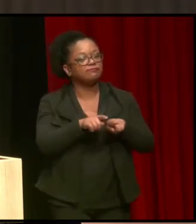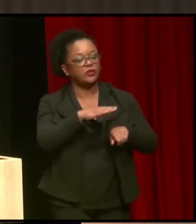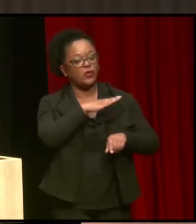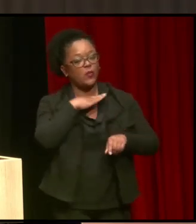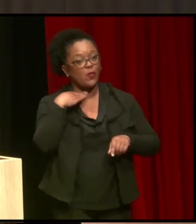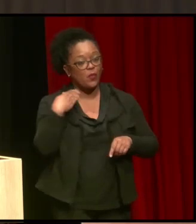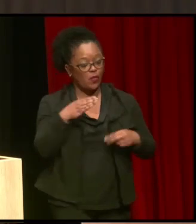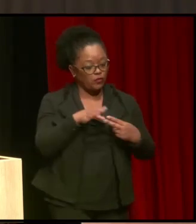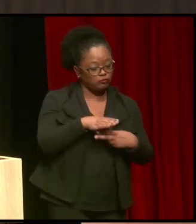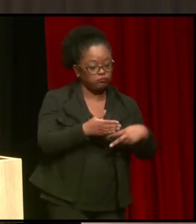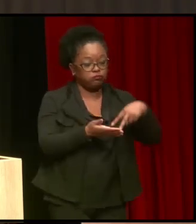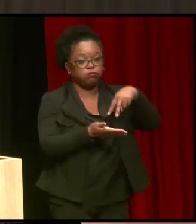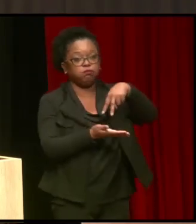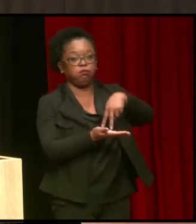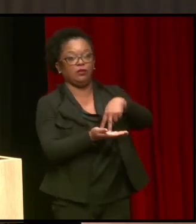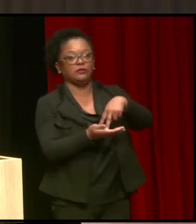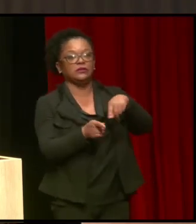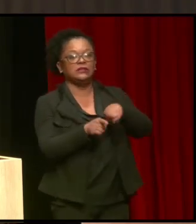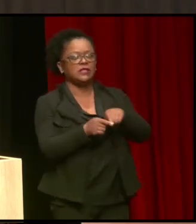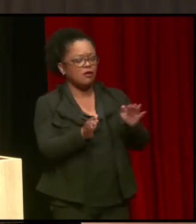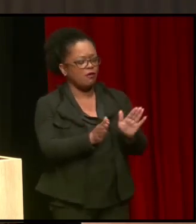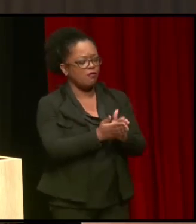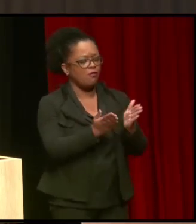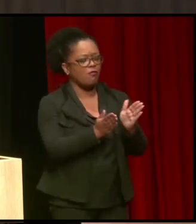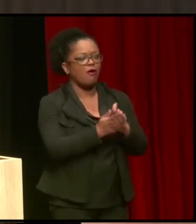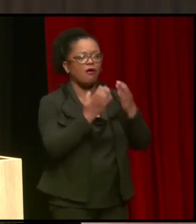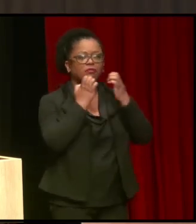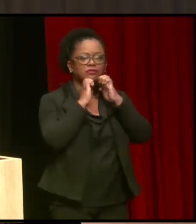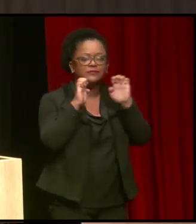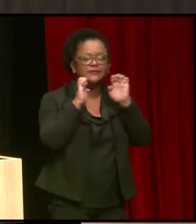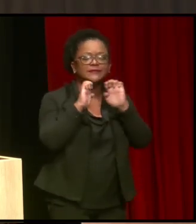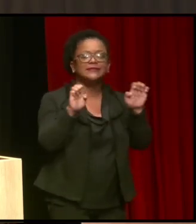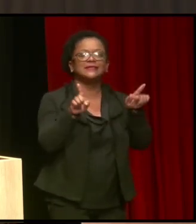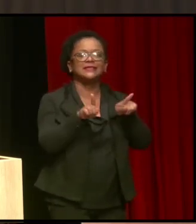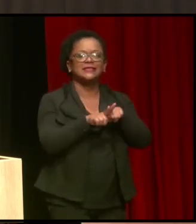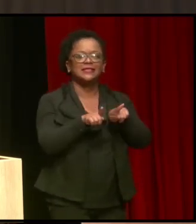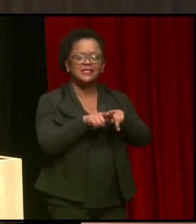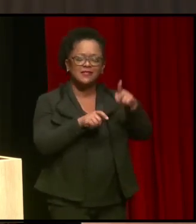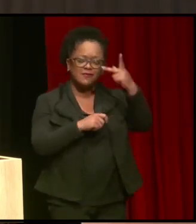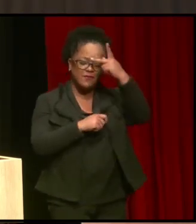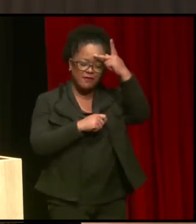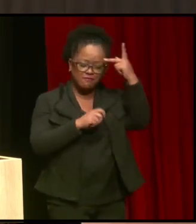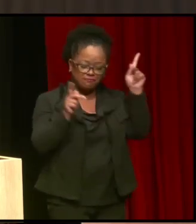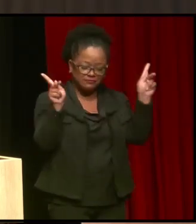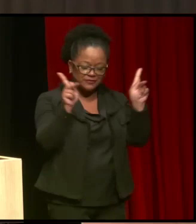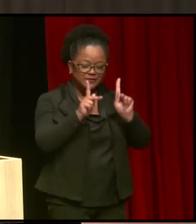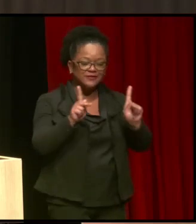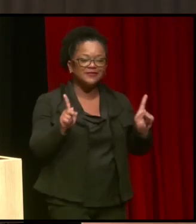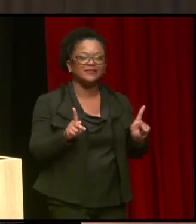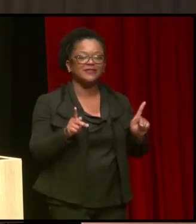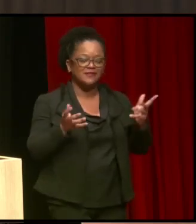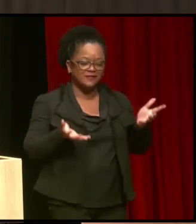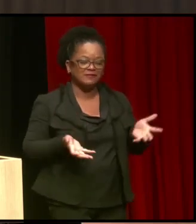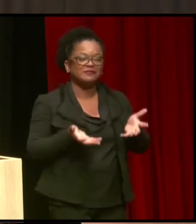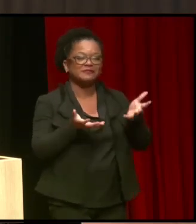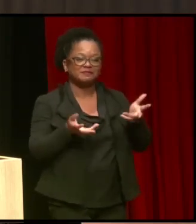pobres recebem o evangelho. E felizes são aqueles que não abandonam a sua fé em mim.